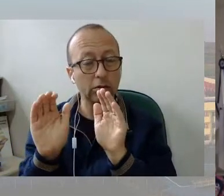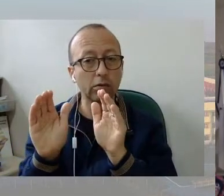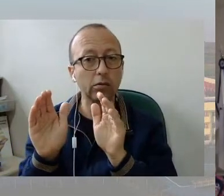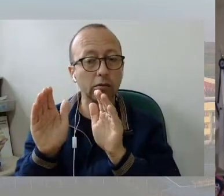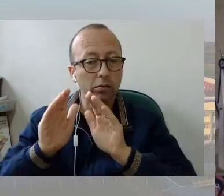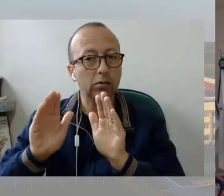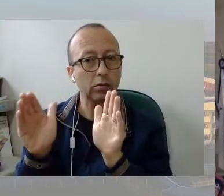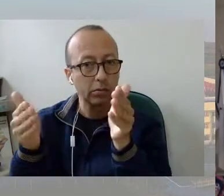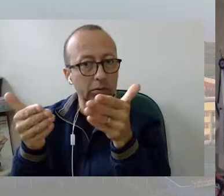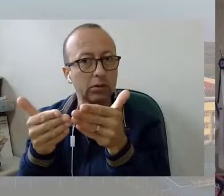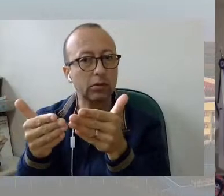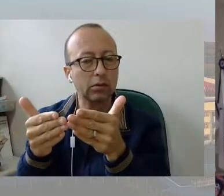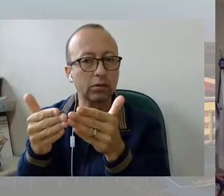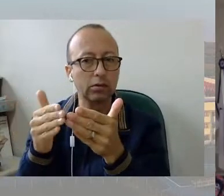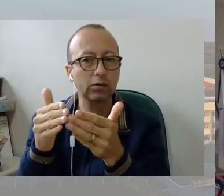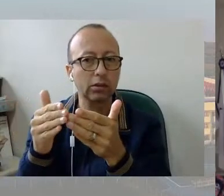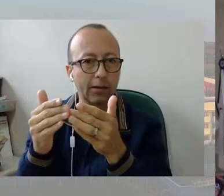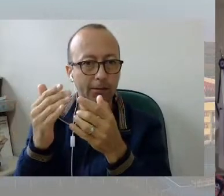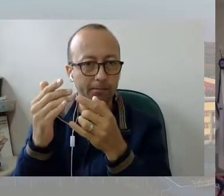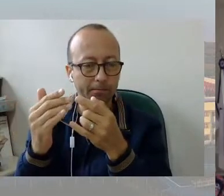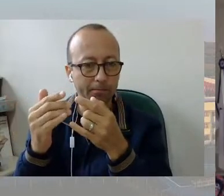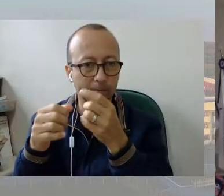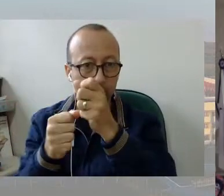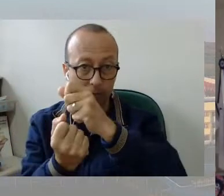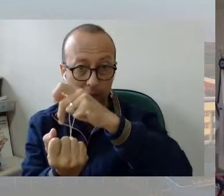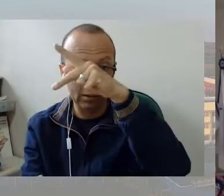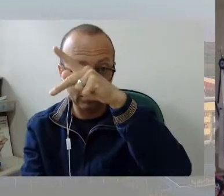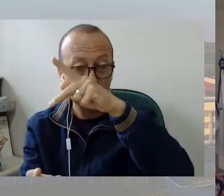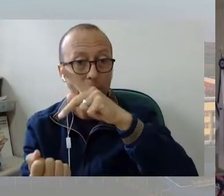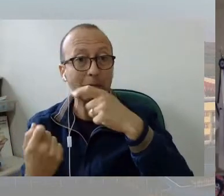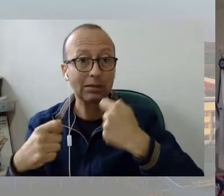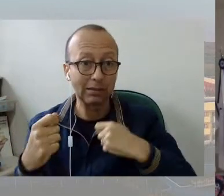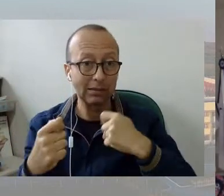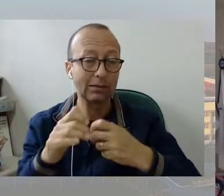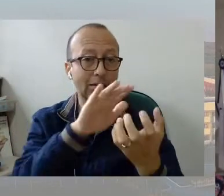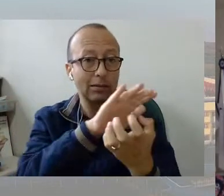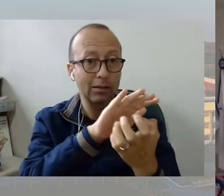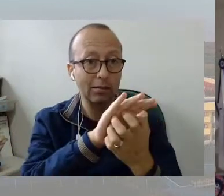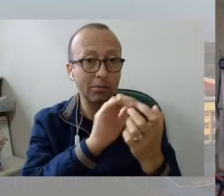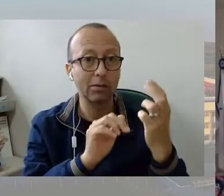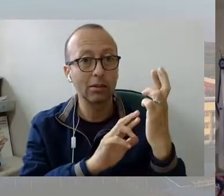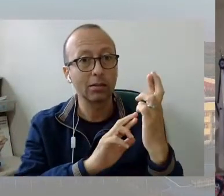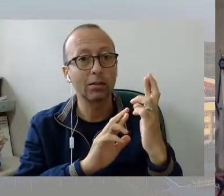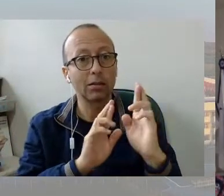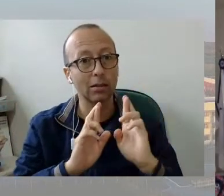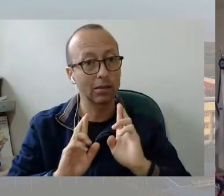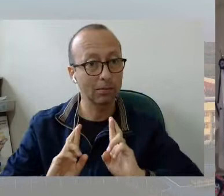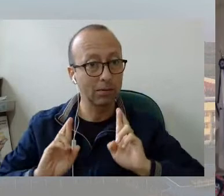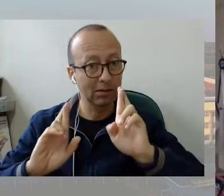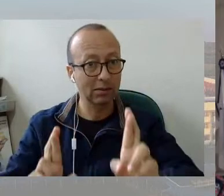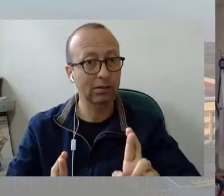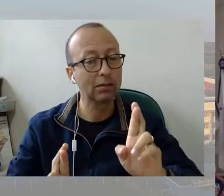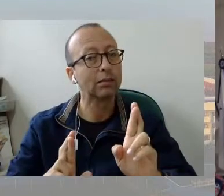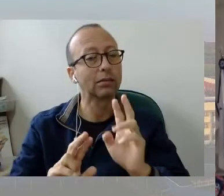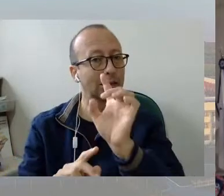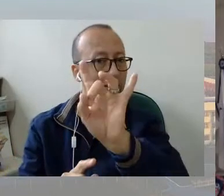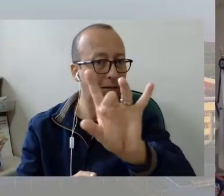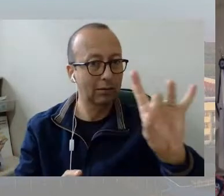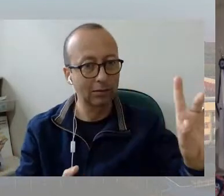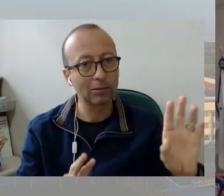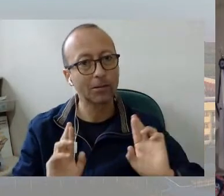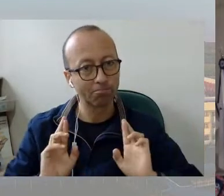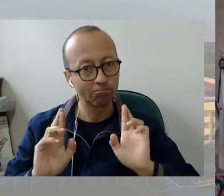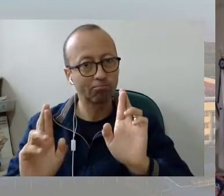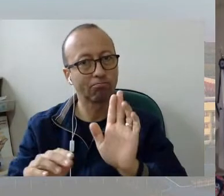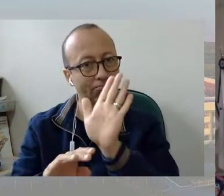comissões superiores e das unidades também. Isso é bastante importante, né? Outra questão, a gente já conversou com a professora Shirley, tanto a Prograde quanto